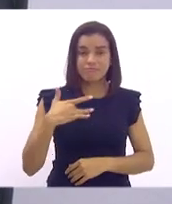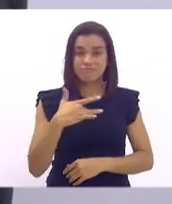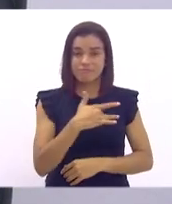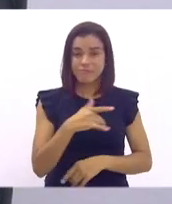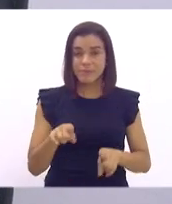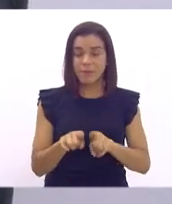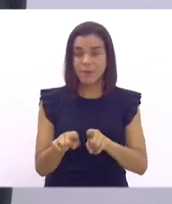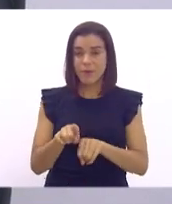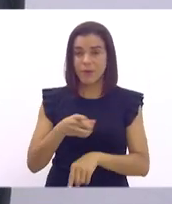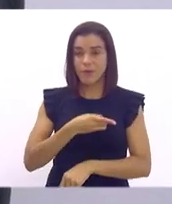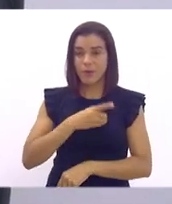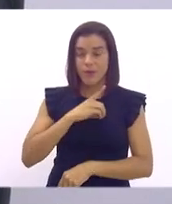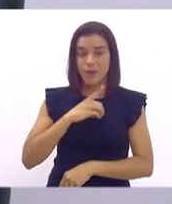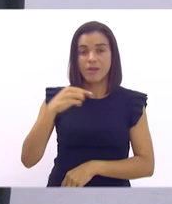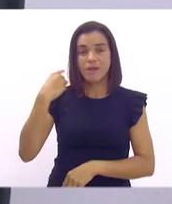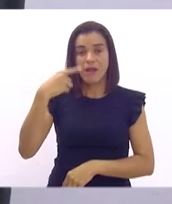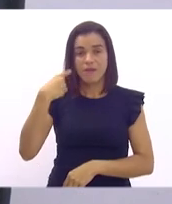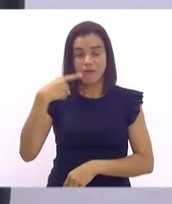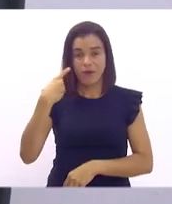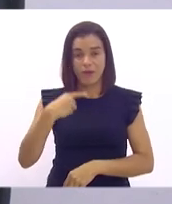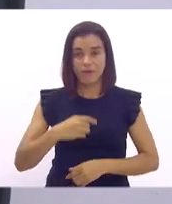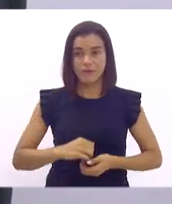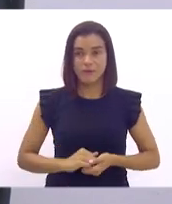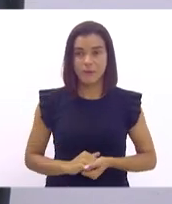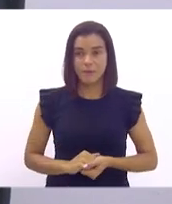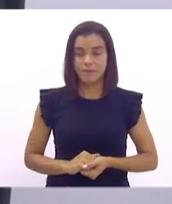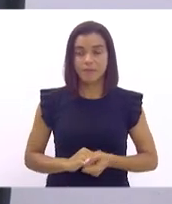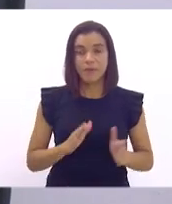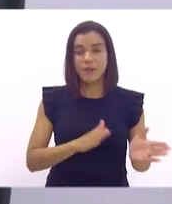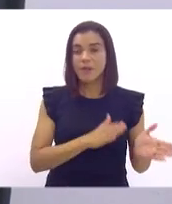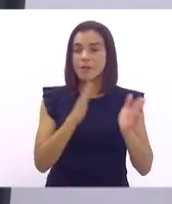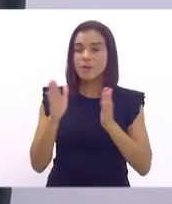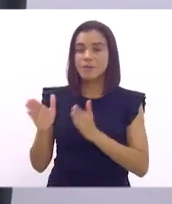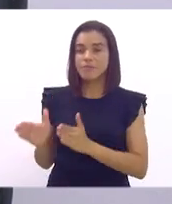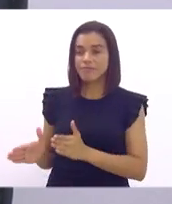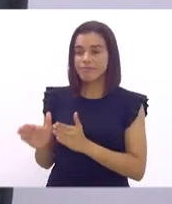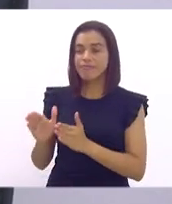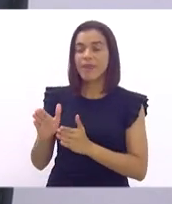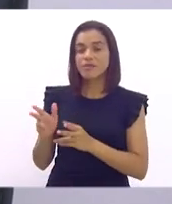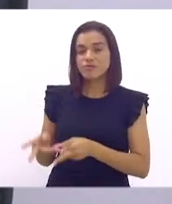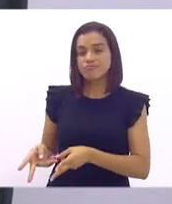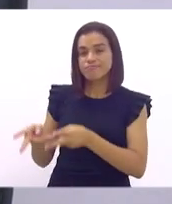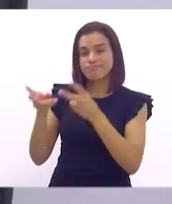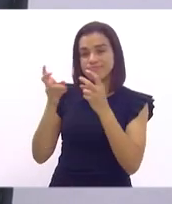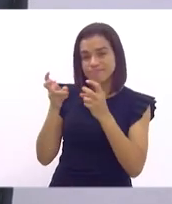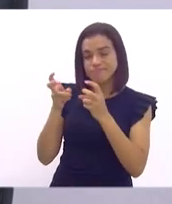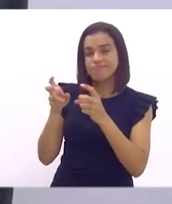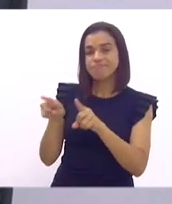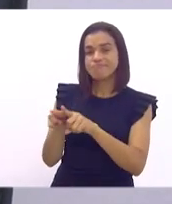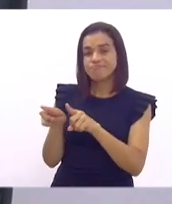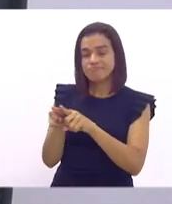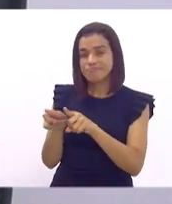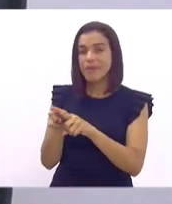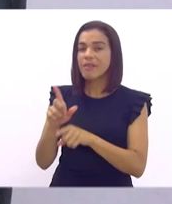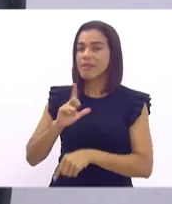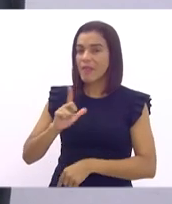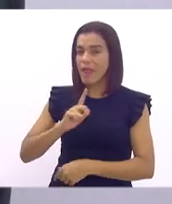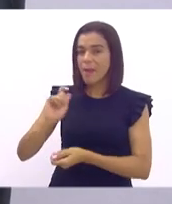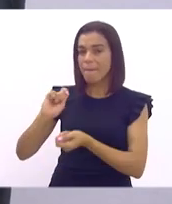os delegados, perdão, com os advogados. E, por outro lado, a gente percebe, né, que tem havido